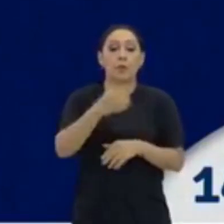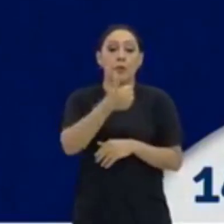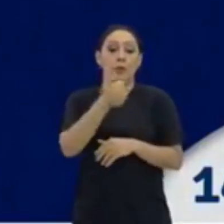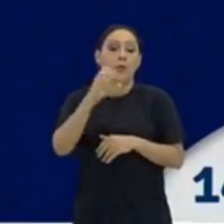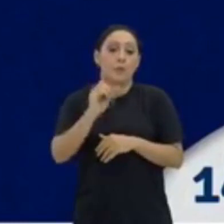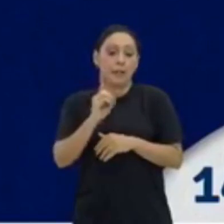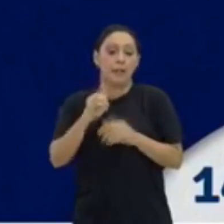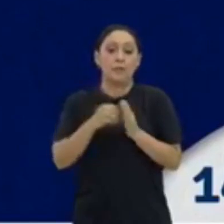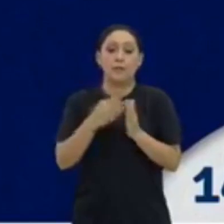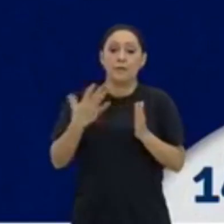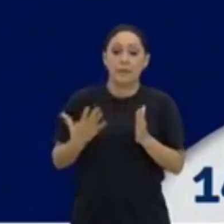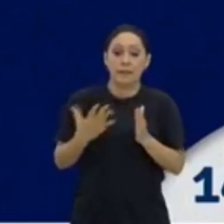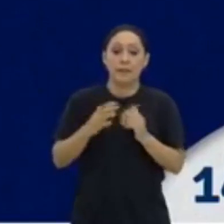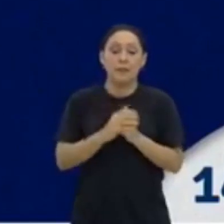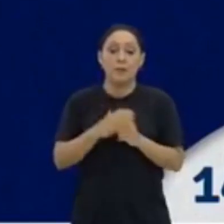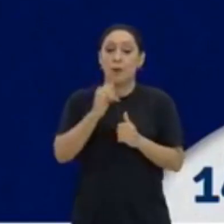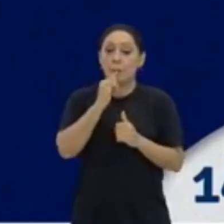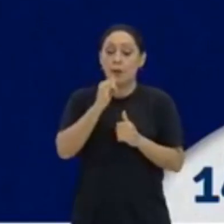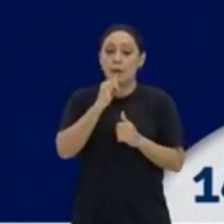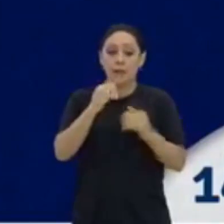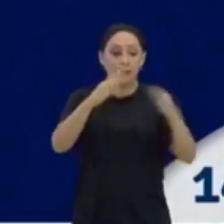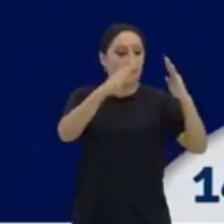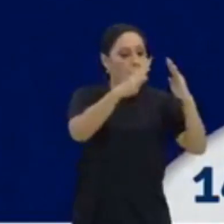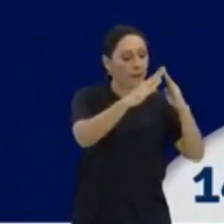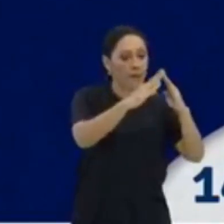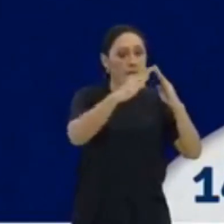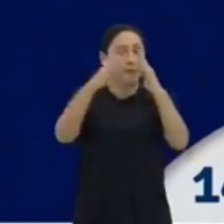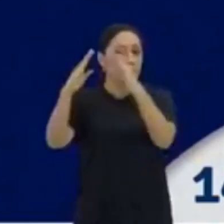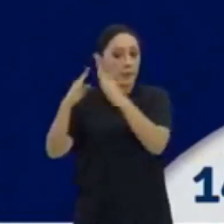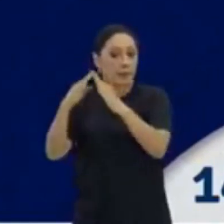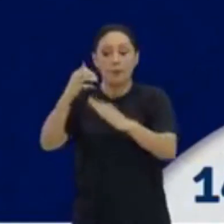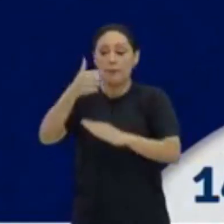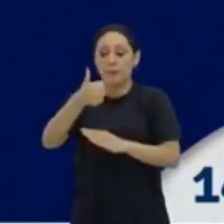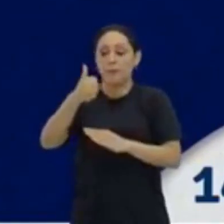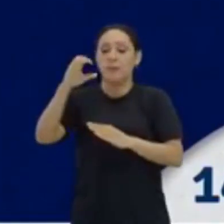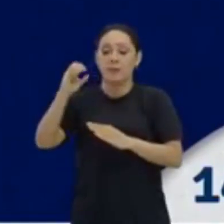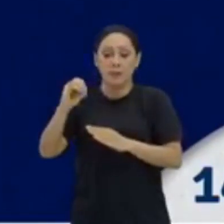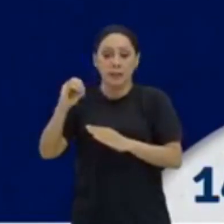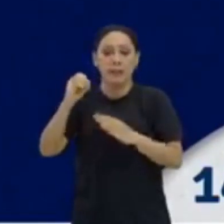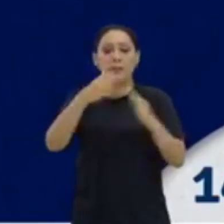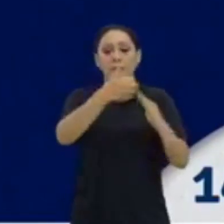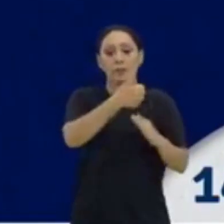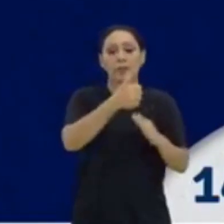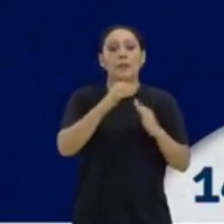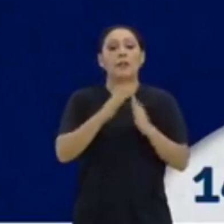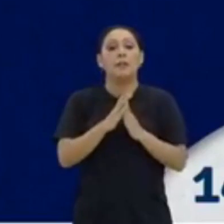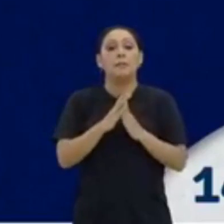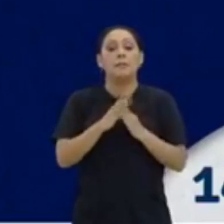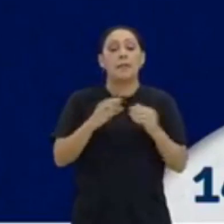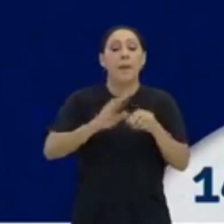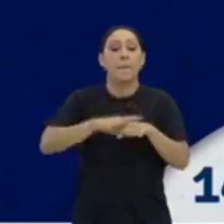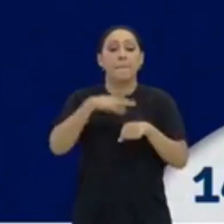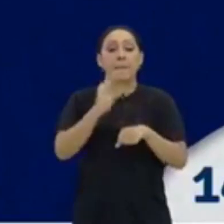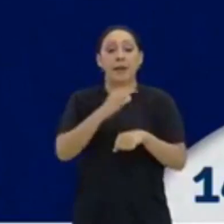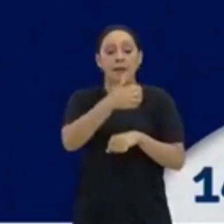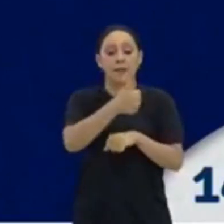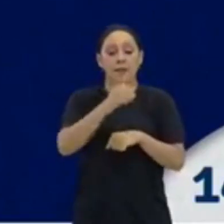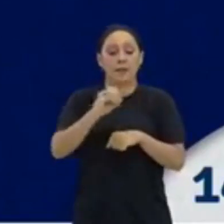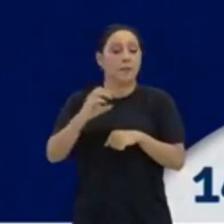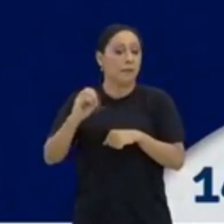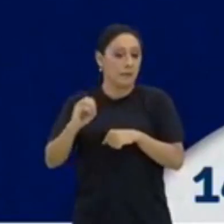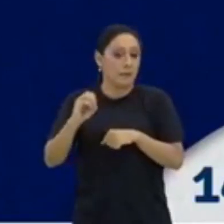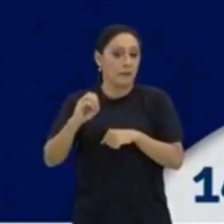seja, unidade, né? De uma casa para outra, vai de 10 em 10. Isso. 10 vezes 10 dá 100, vezes 10 dá 1000. Agora,